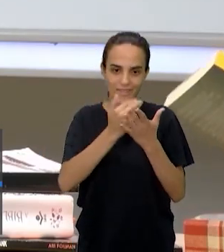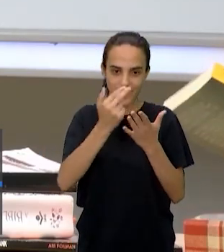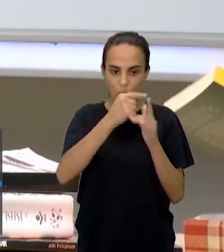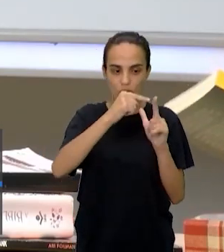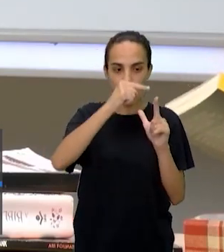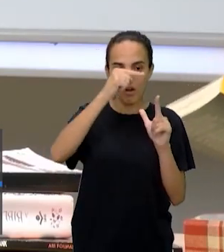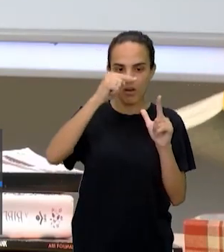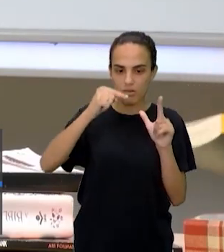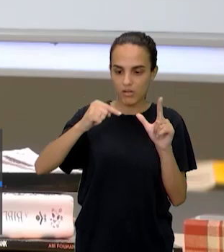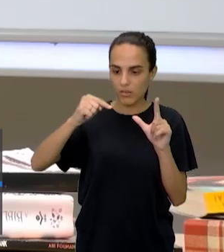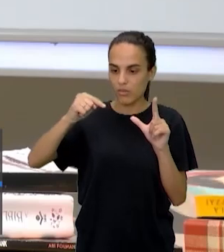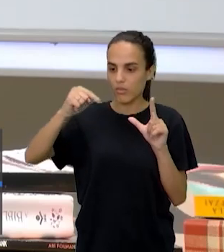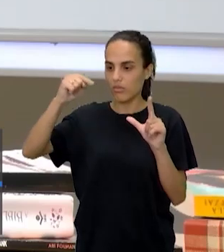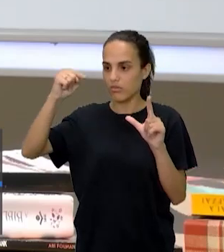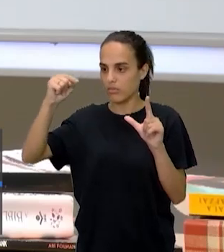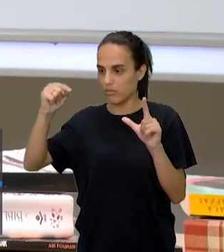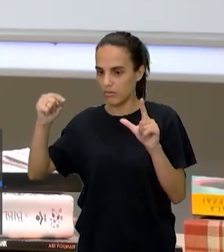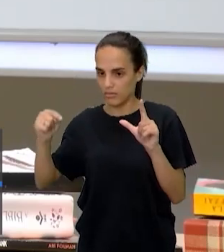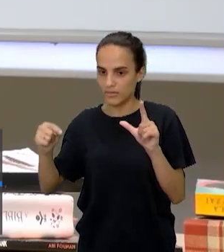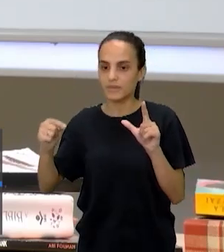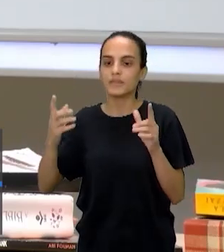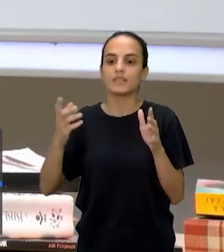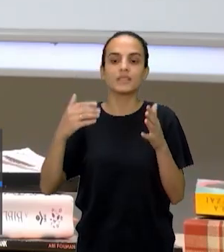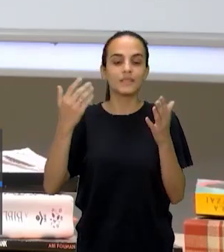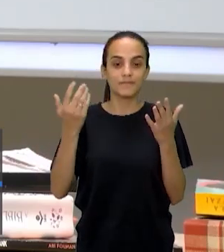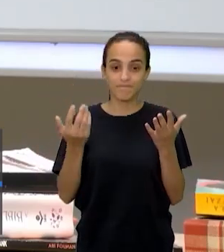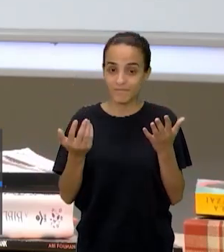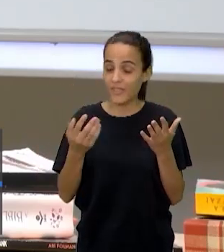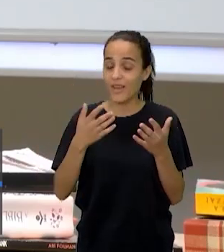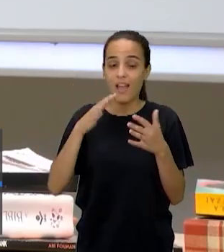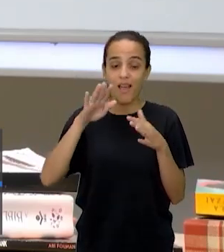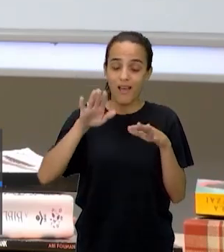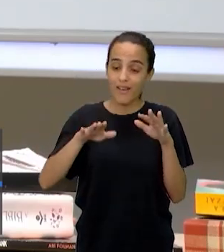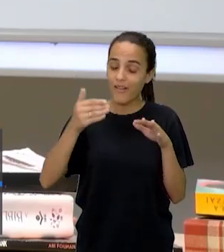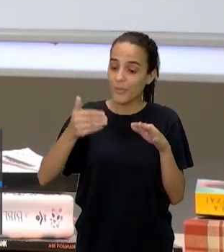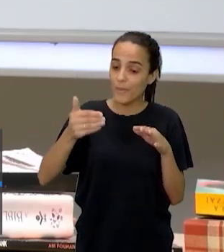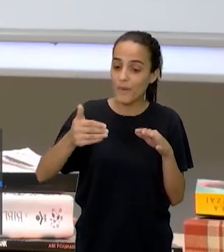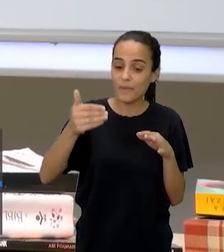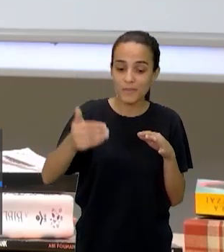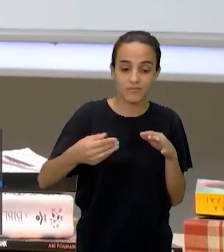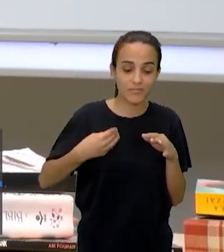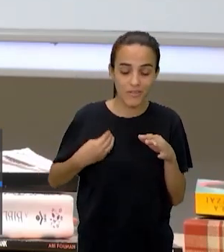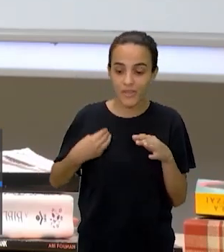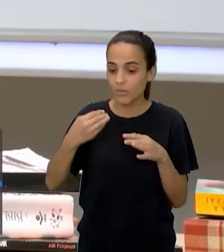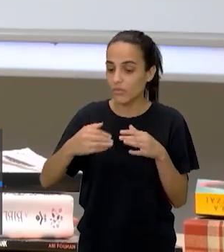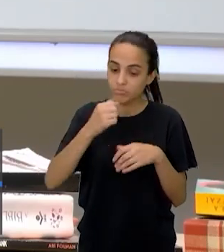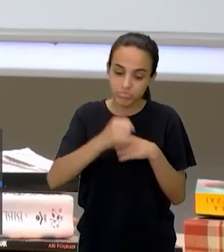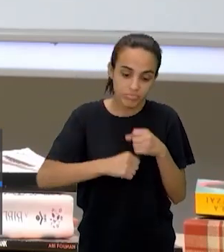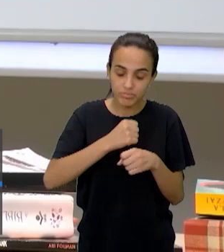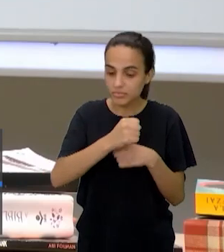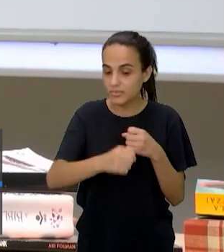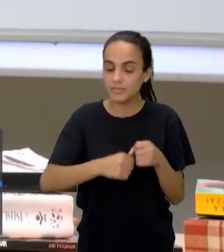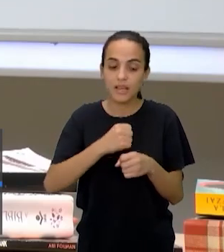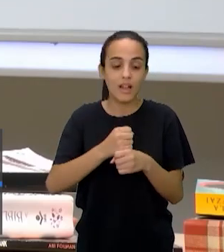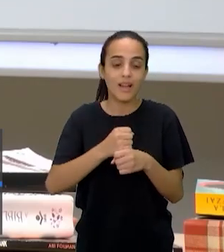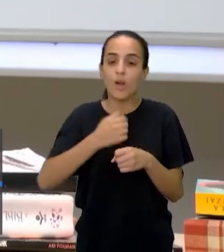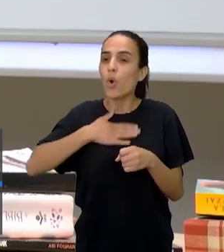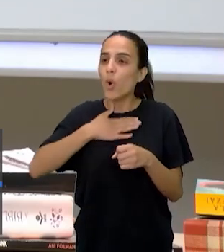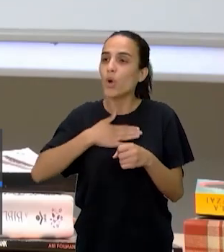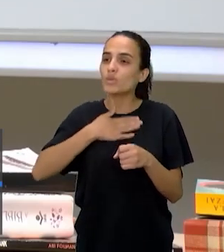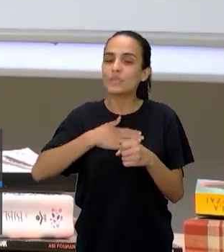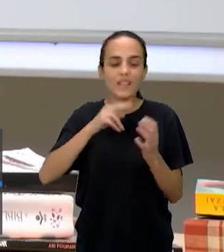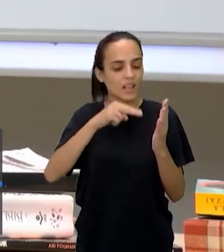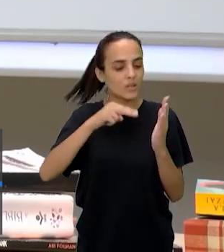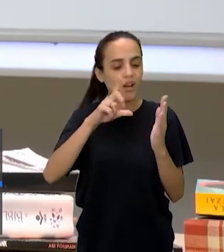pessoas vão perdendo gosto pela leitura com o passar dos anos. Então, quando é criança, ali de até 10 anos, tem aquele gosto,